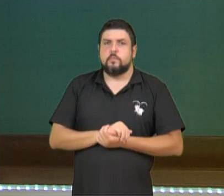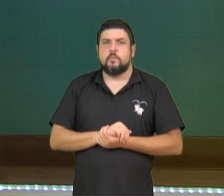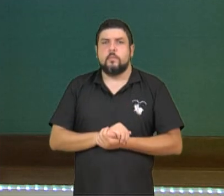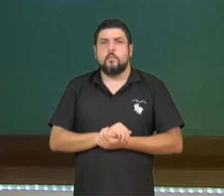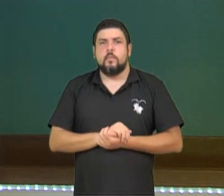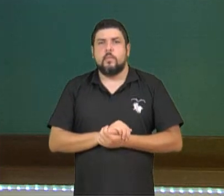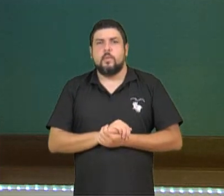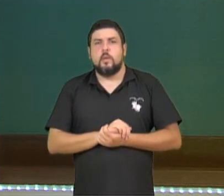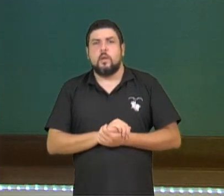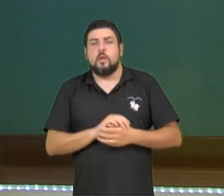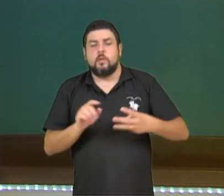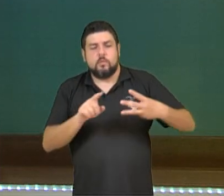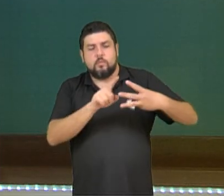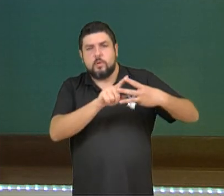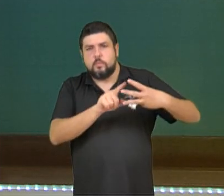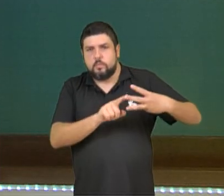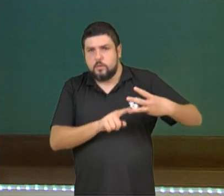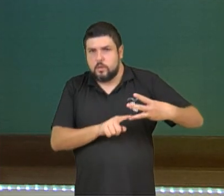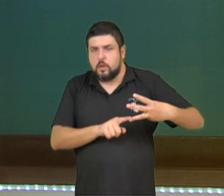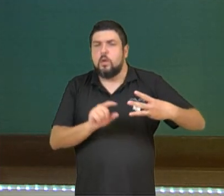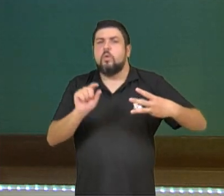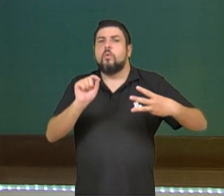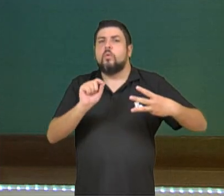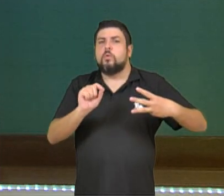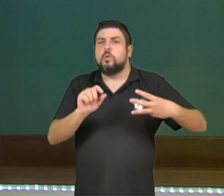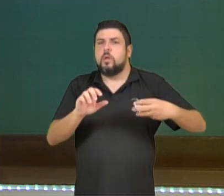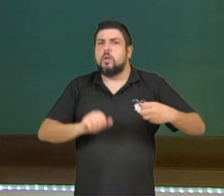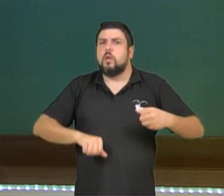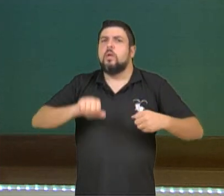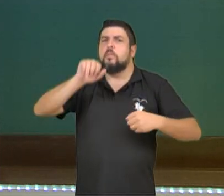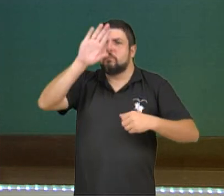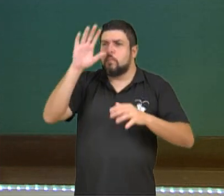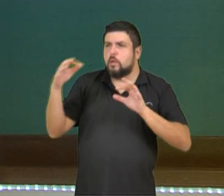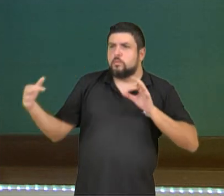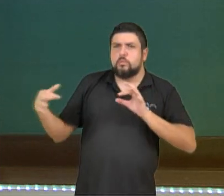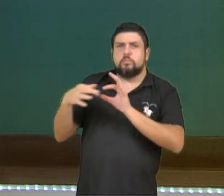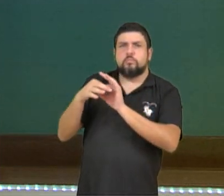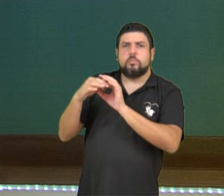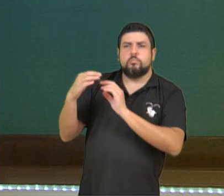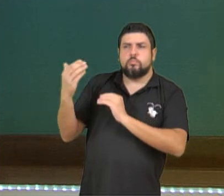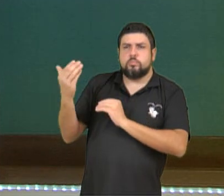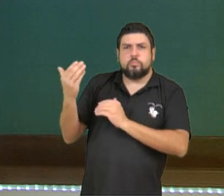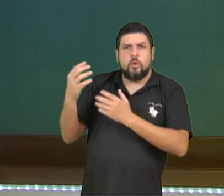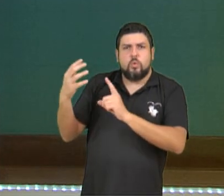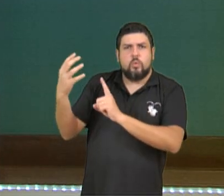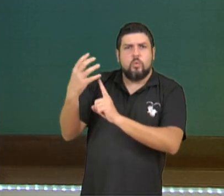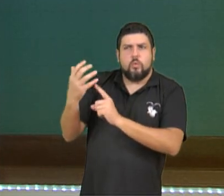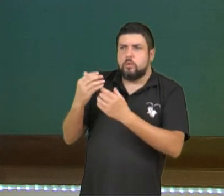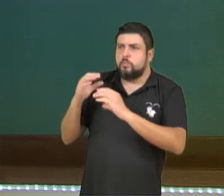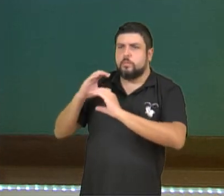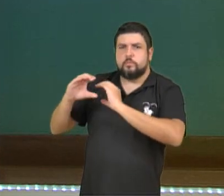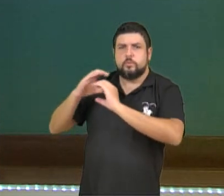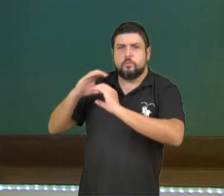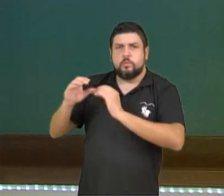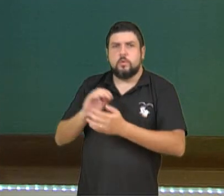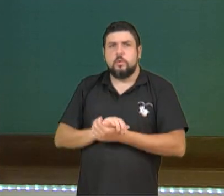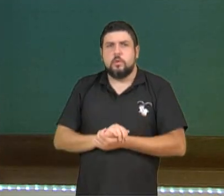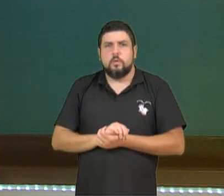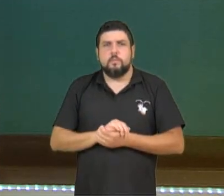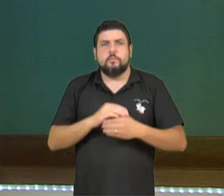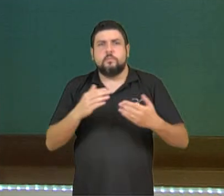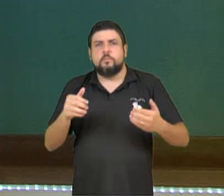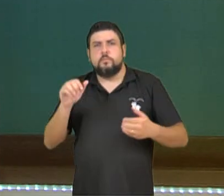para a gente identificar o grau de influência e o grau de comunicação. Então, lógico que dos três, o nosso